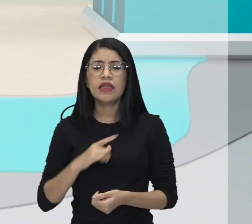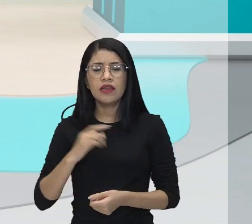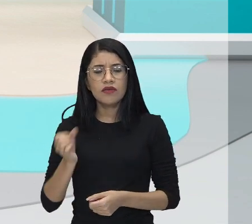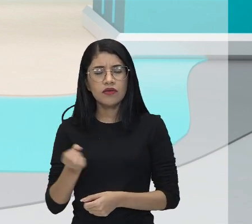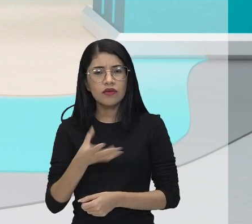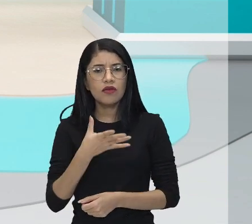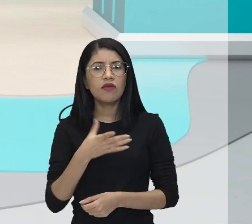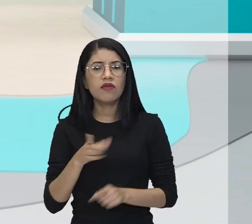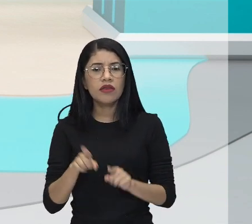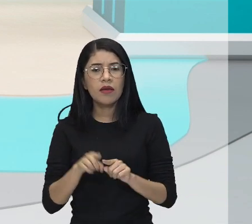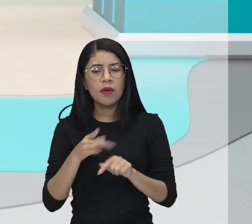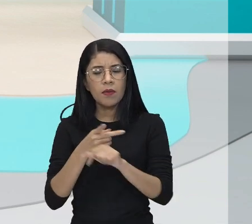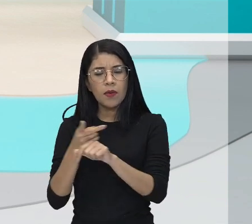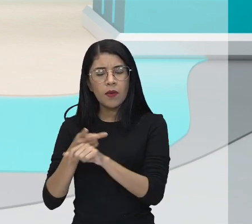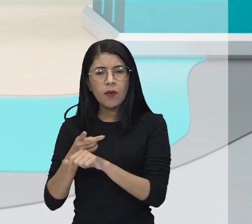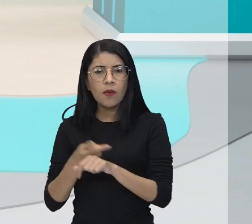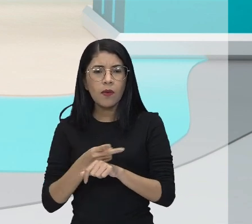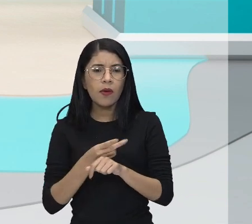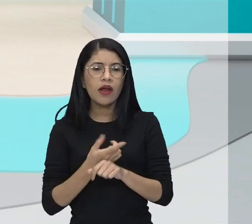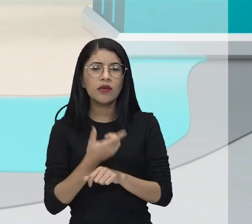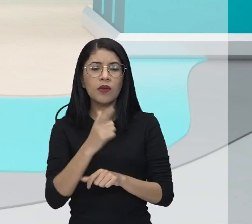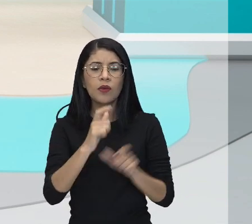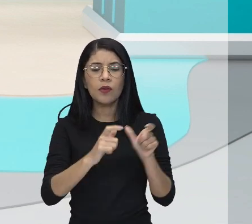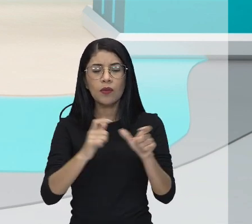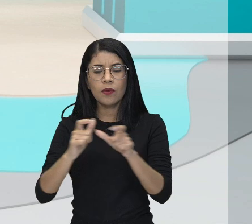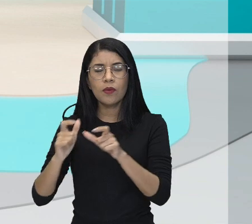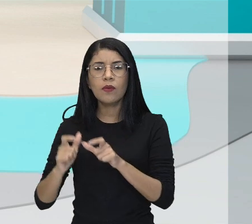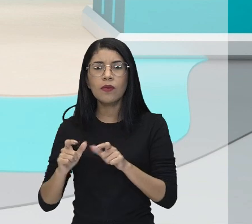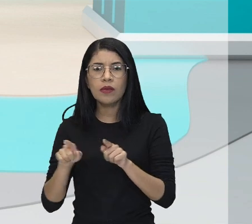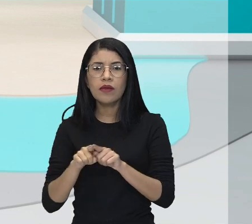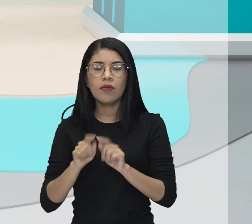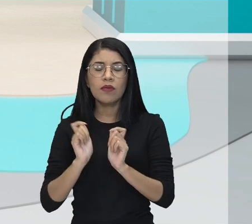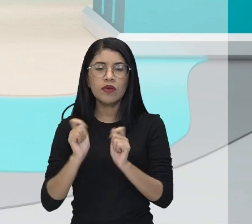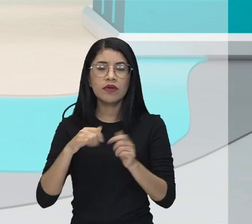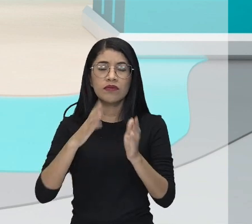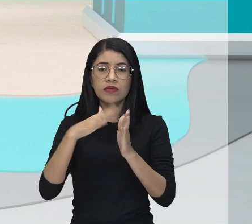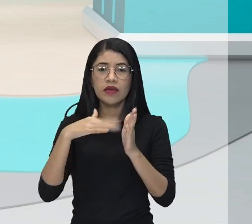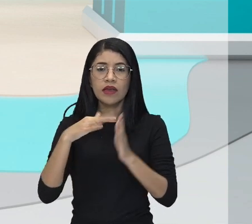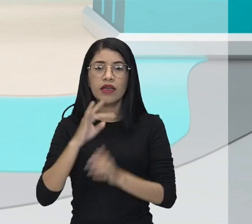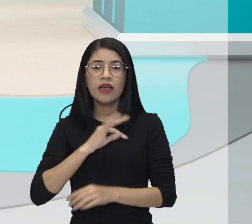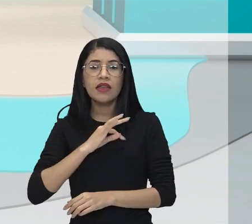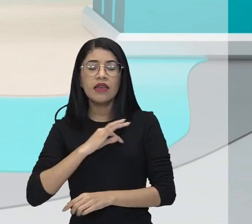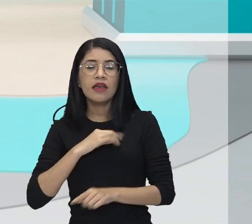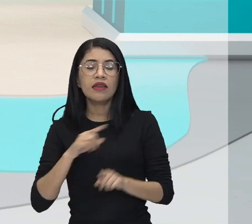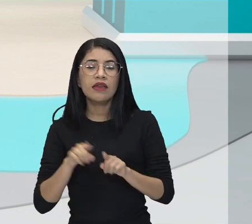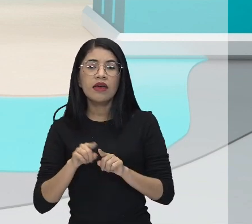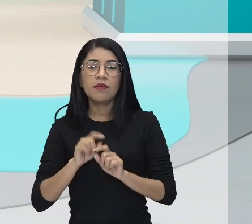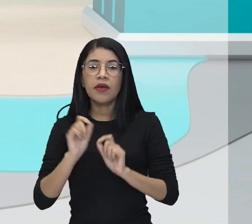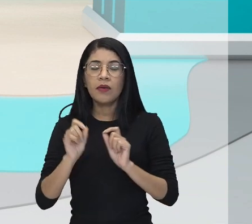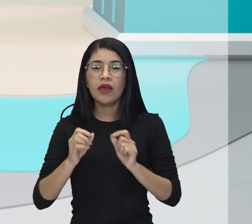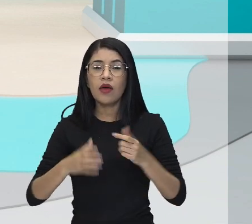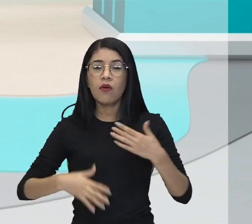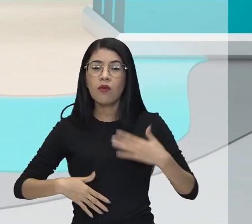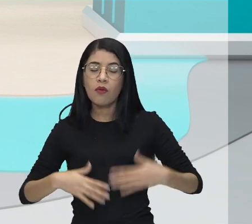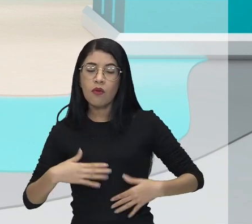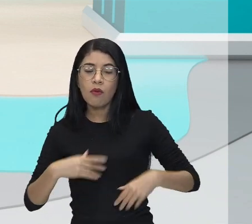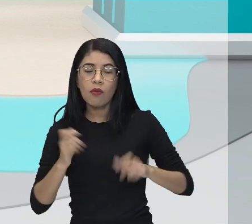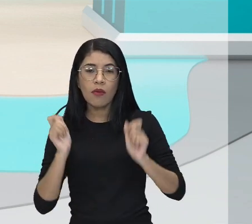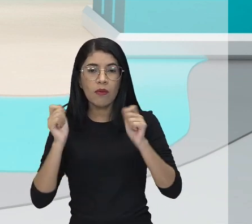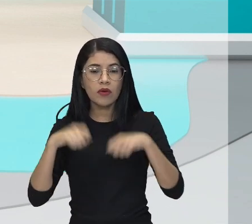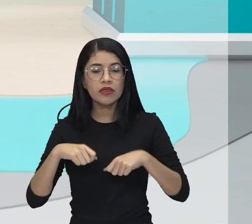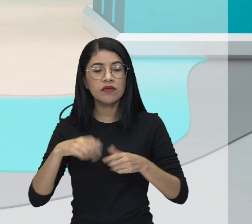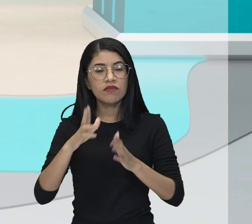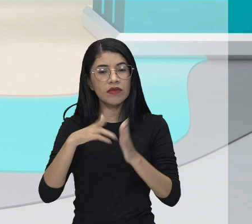estão buscando novos suportes. Existe também uma técnica que usa o corpo para a pintura,